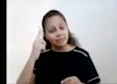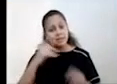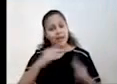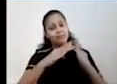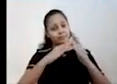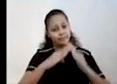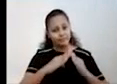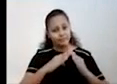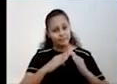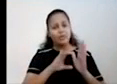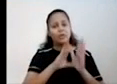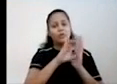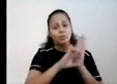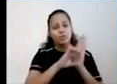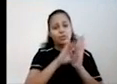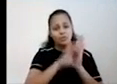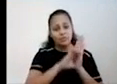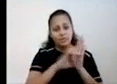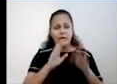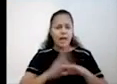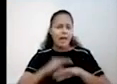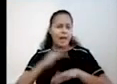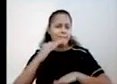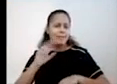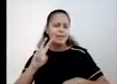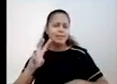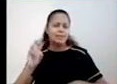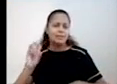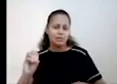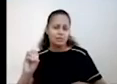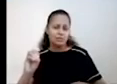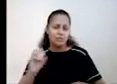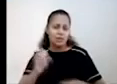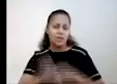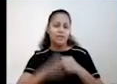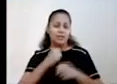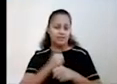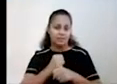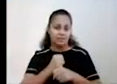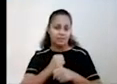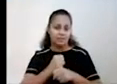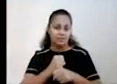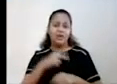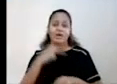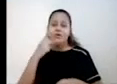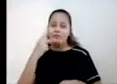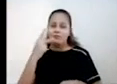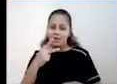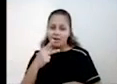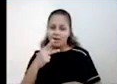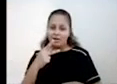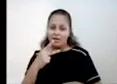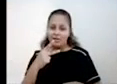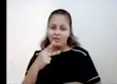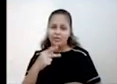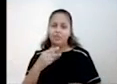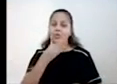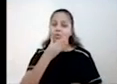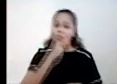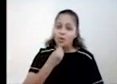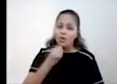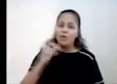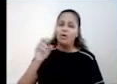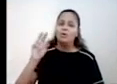conceito de habitação popular e coletiva há mais de 50 anos. Estamos falando do carioca Hélio